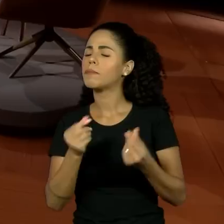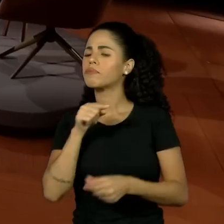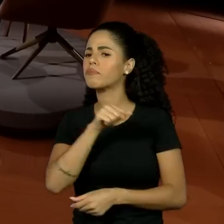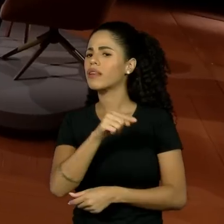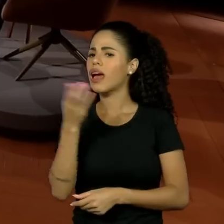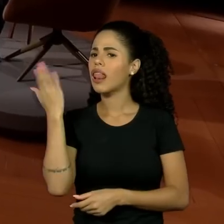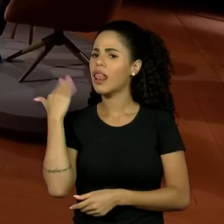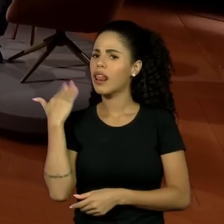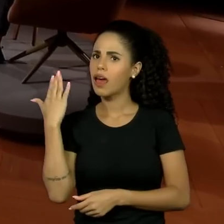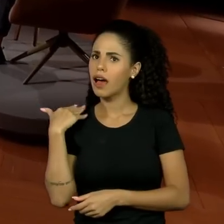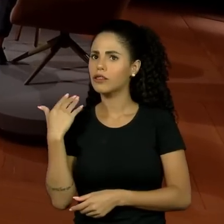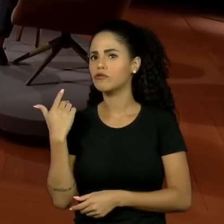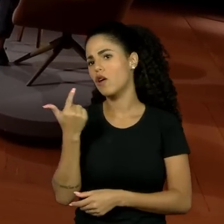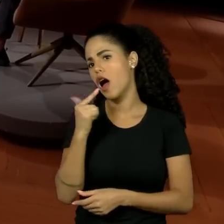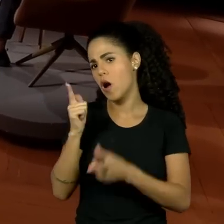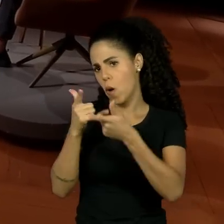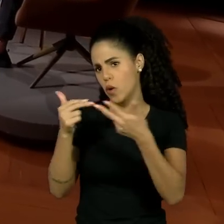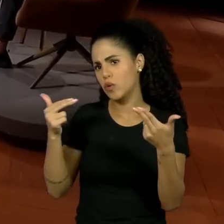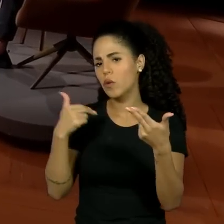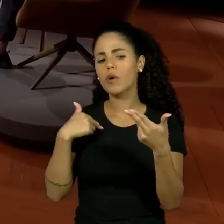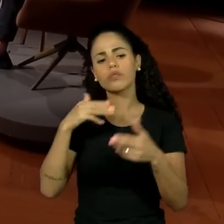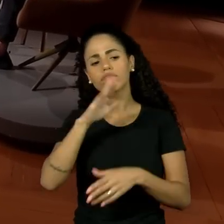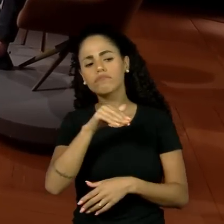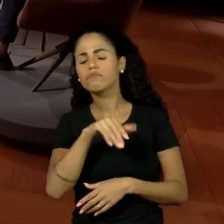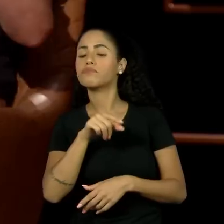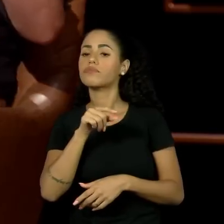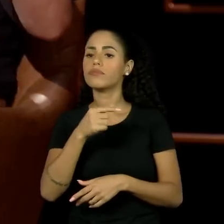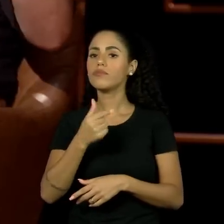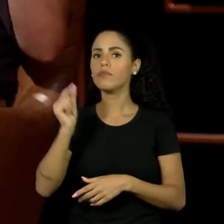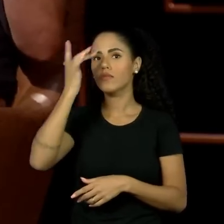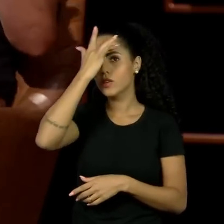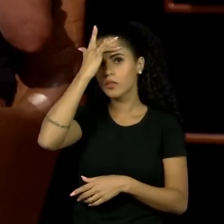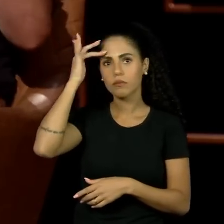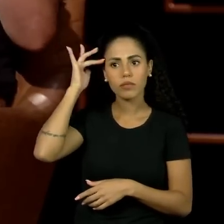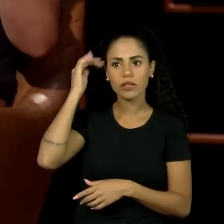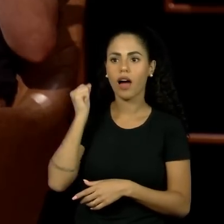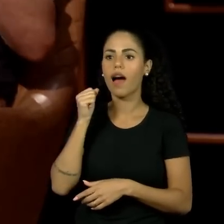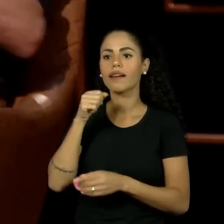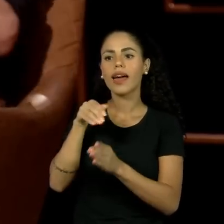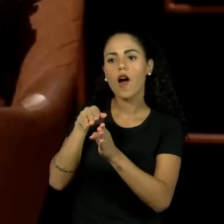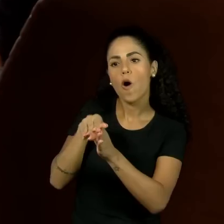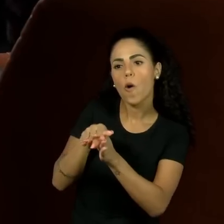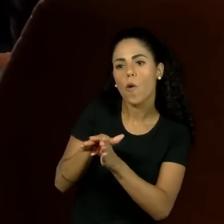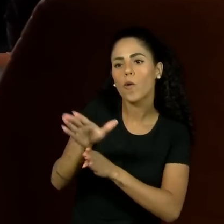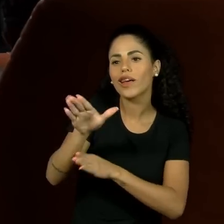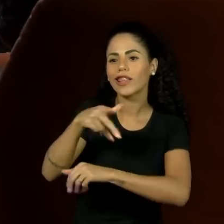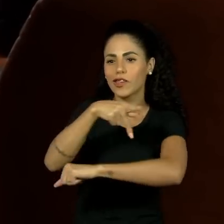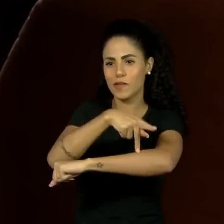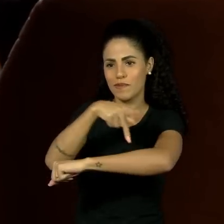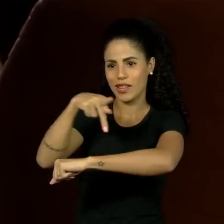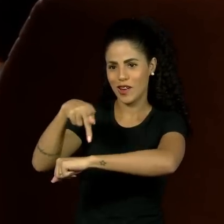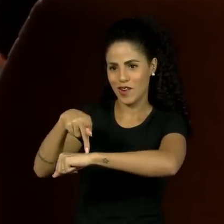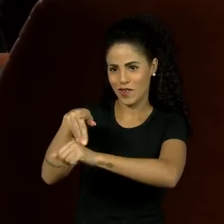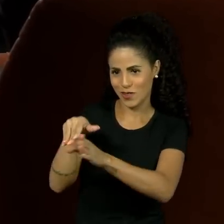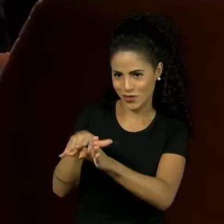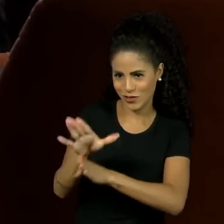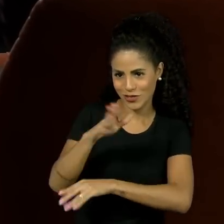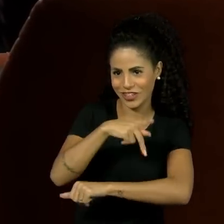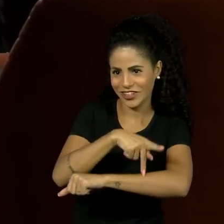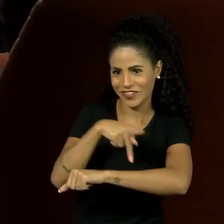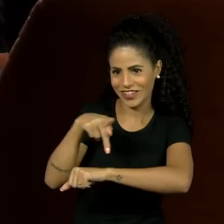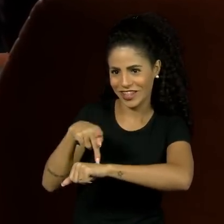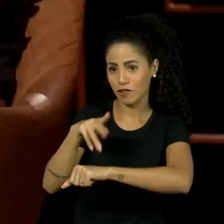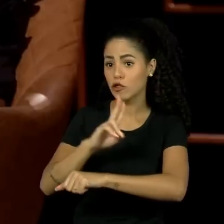chamavam lá de bedel. É verdade. Né? Ou mais chique, orientador pedagógico, né? Mas era bedel. E